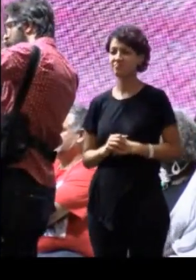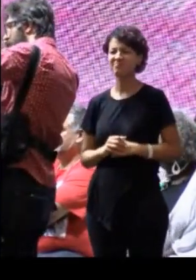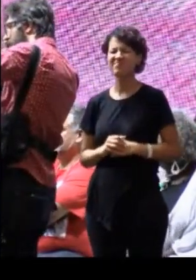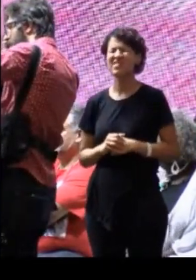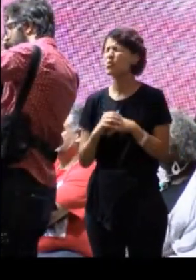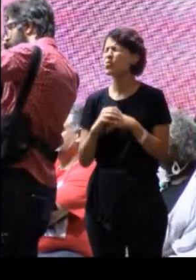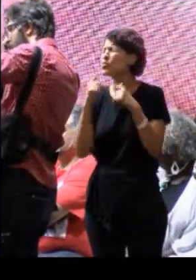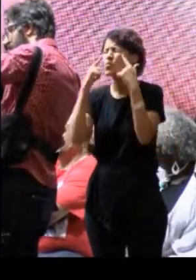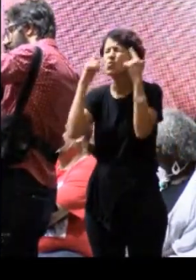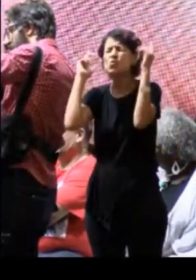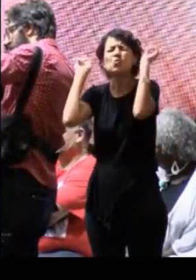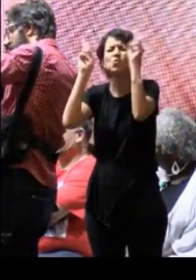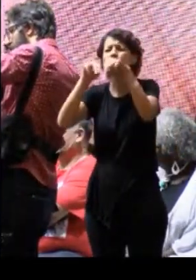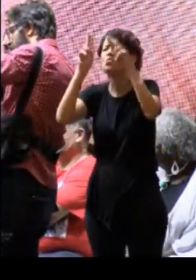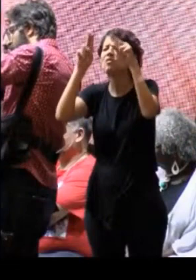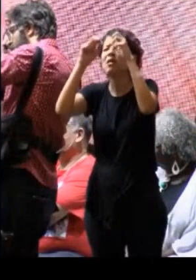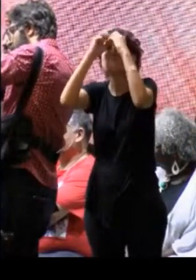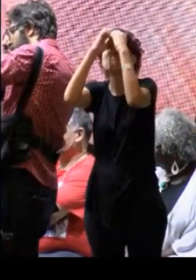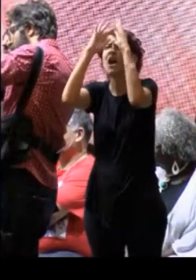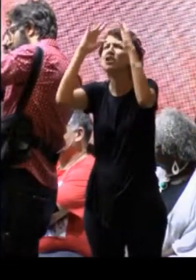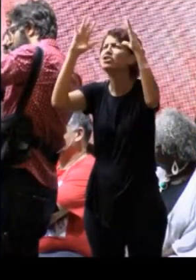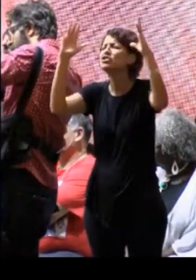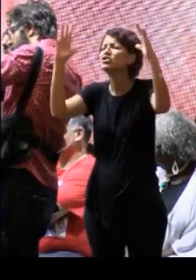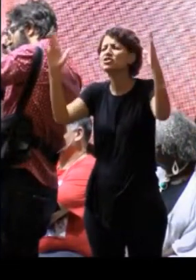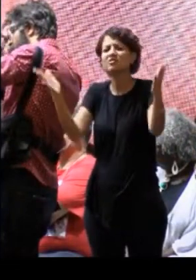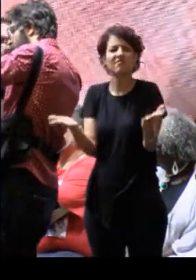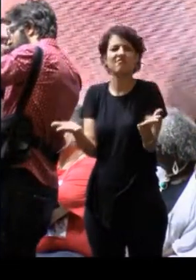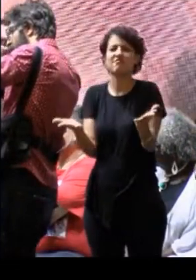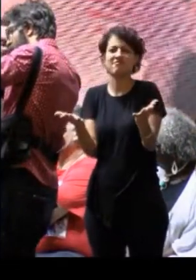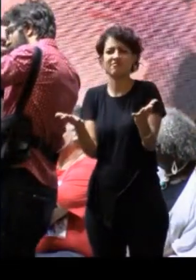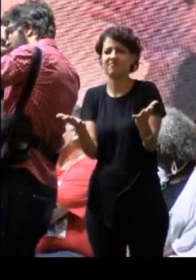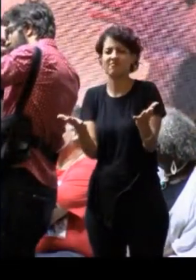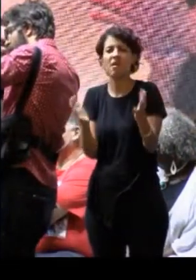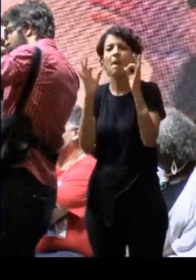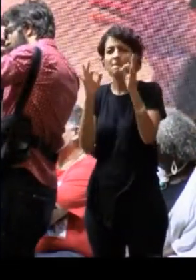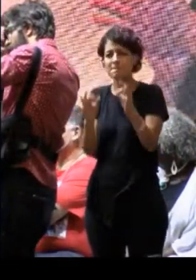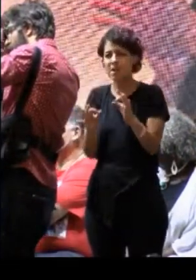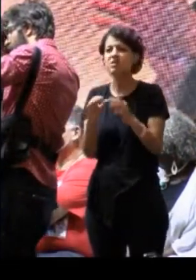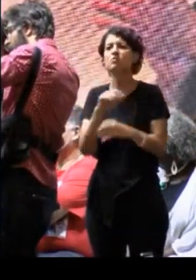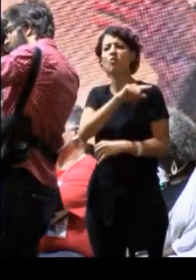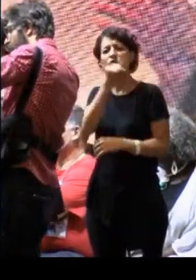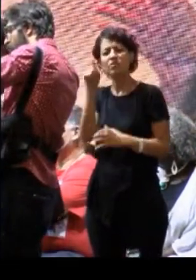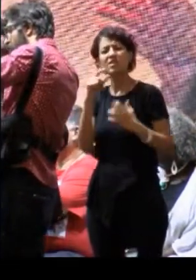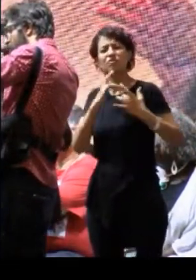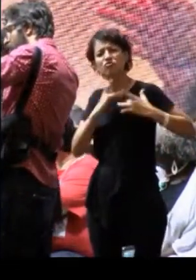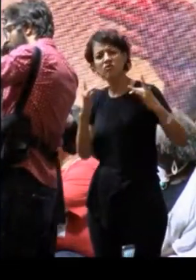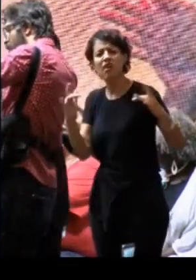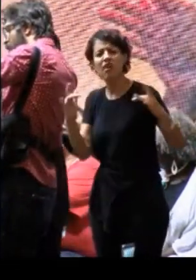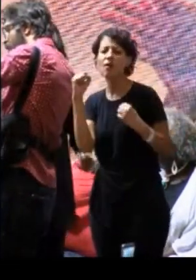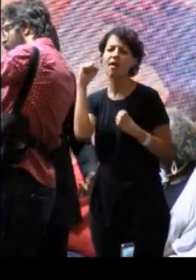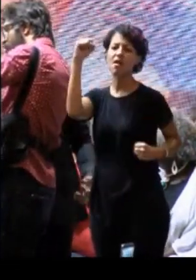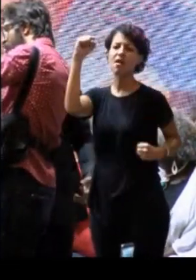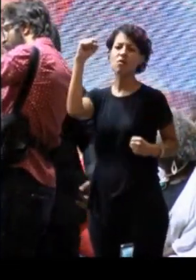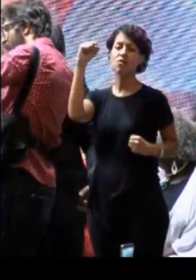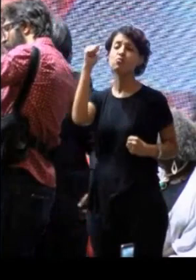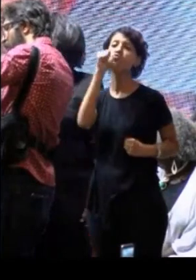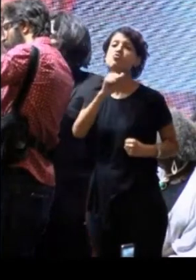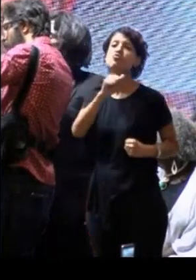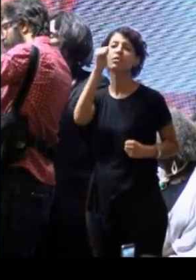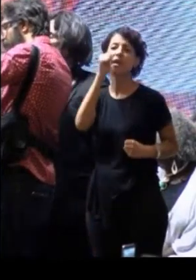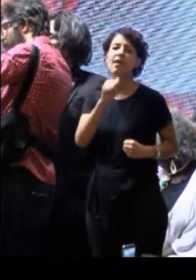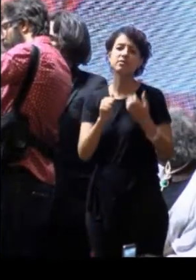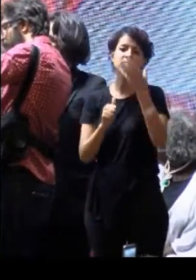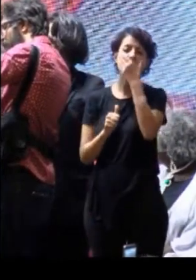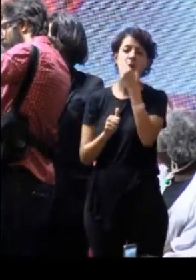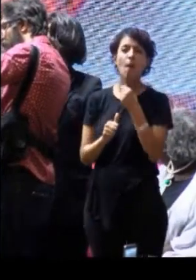nunca consegui imaginar o ato heróico e solidário daquelas mulheres e